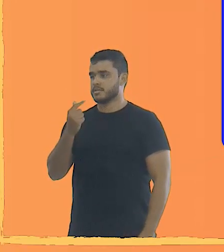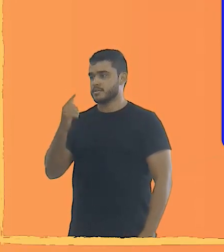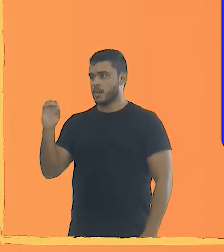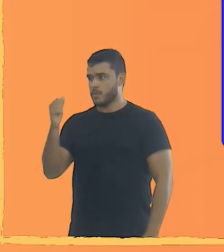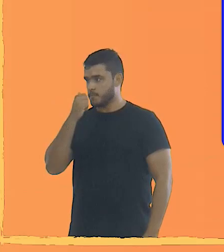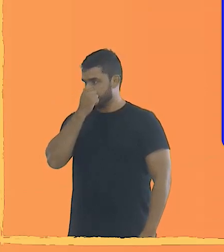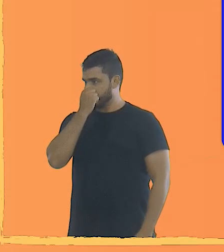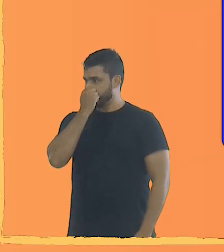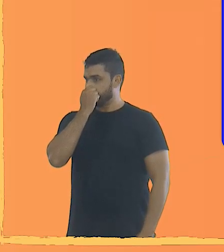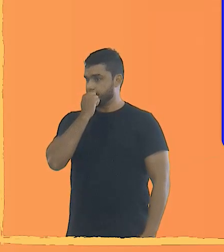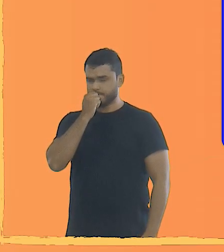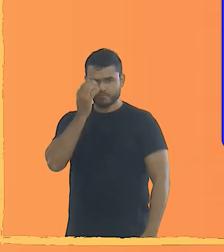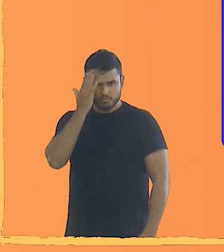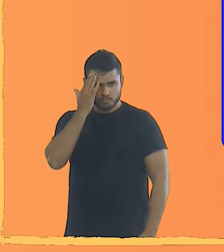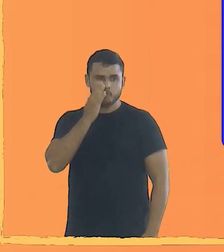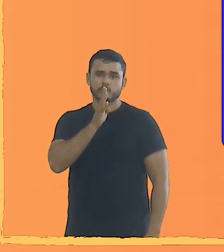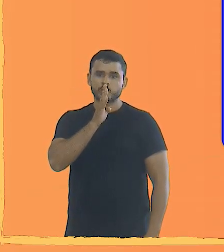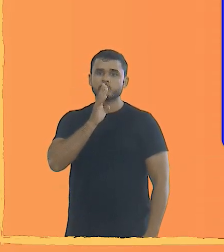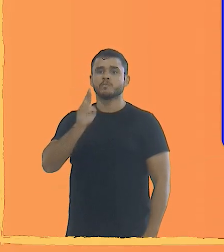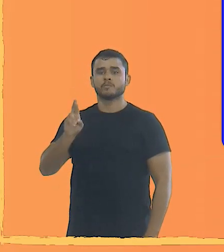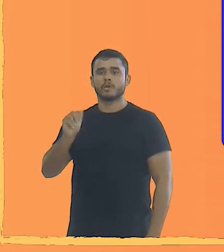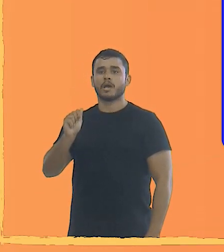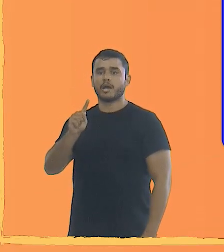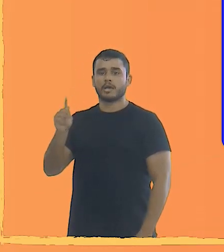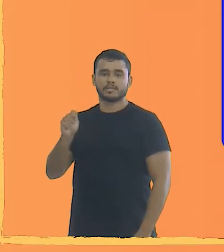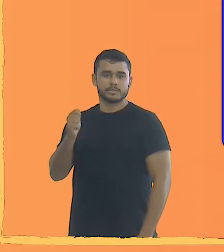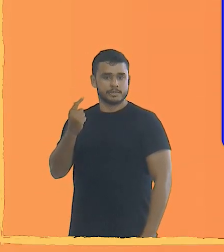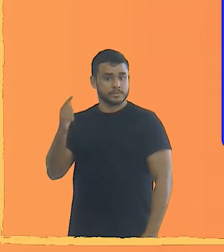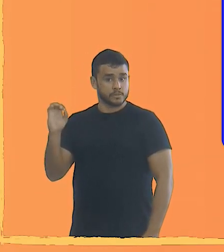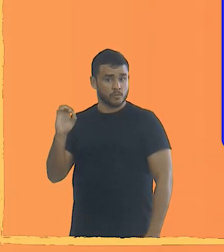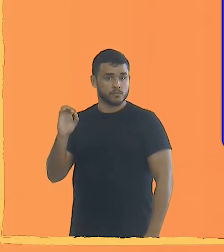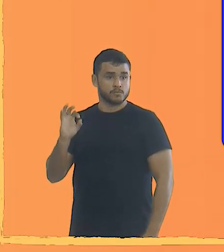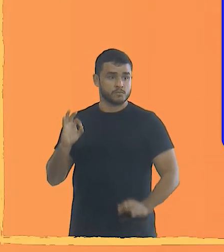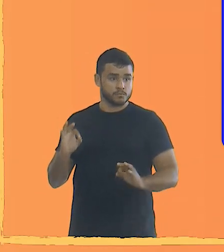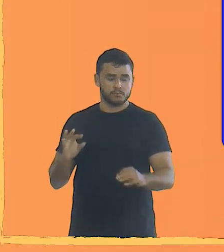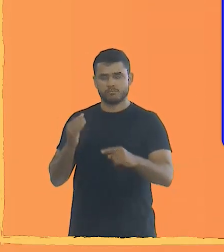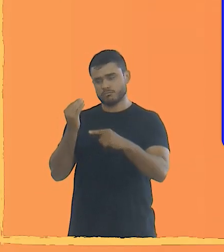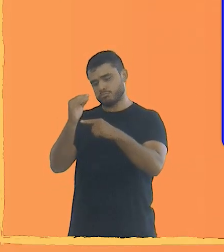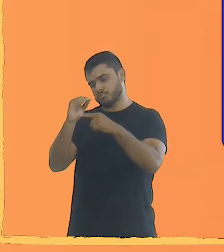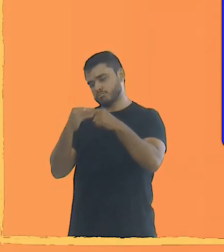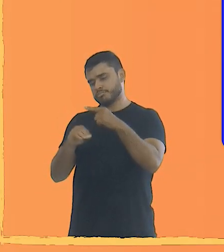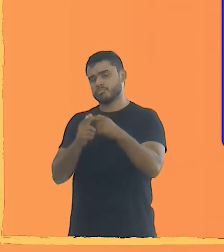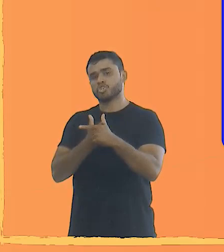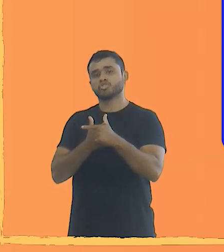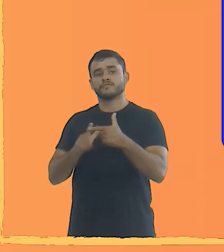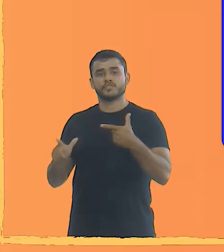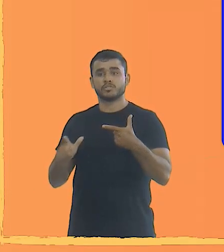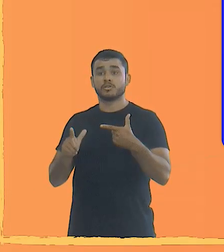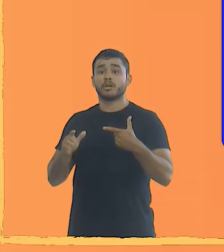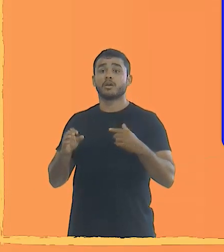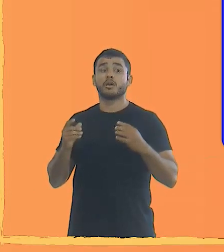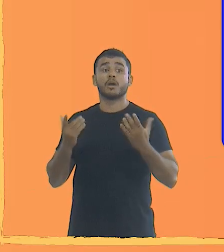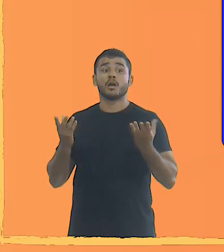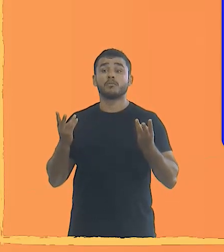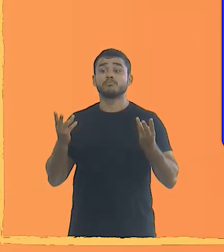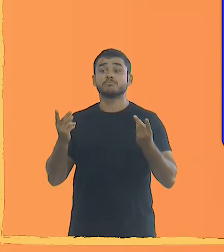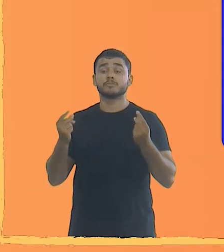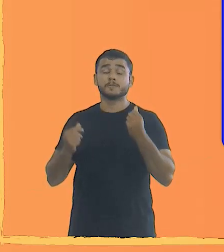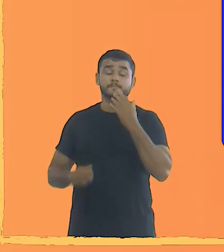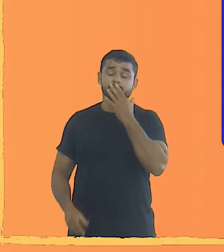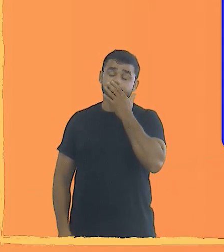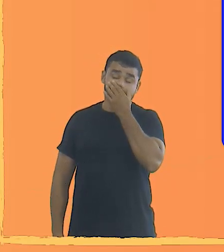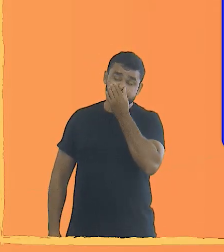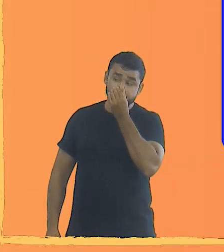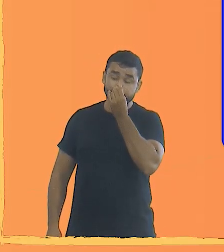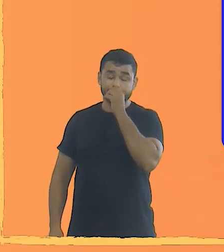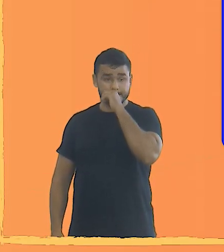o resultado da divisão entre duas grandezas. Então, uma forma de avaliar uma alteração no sistema de senhas é a